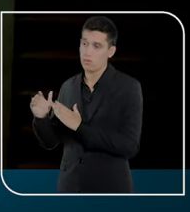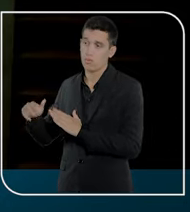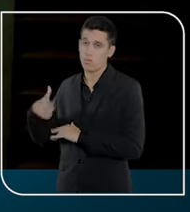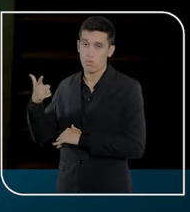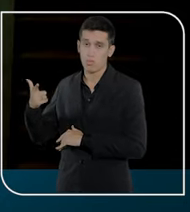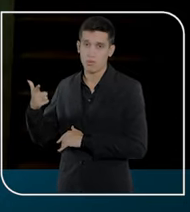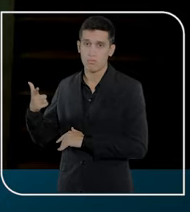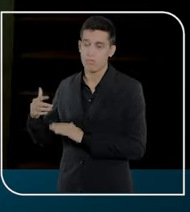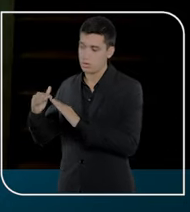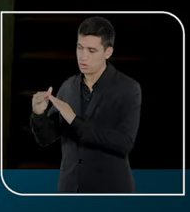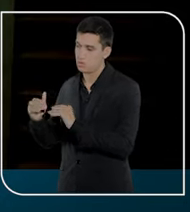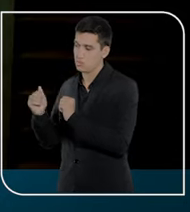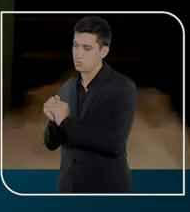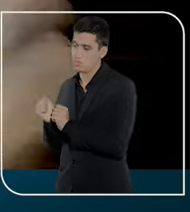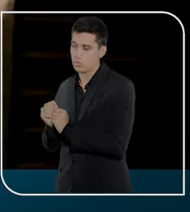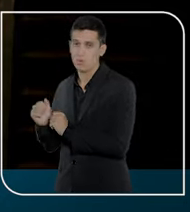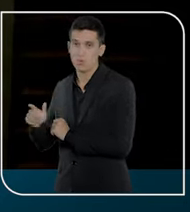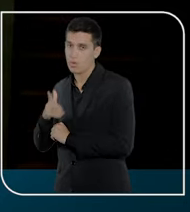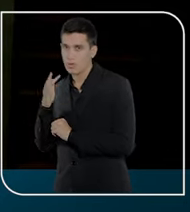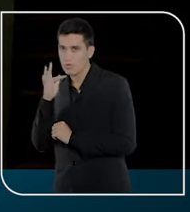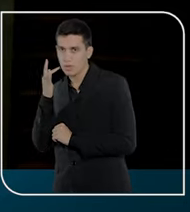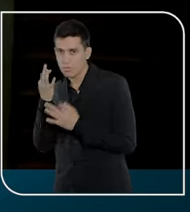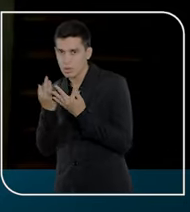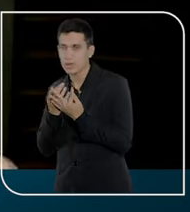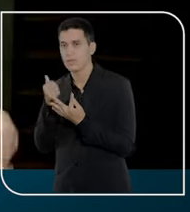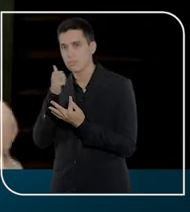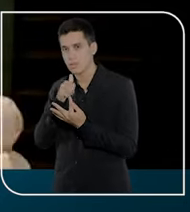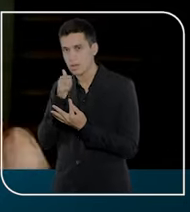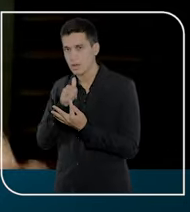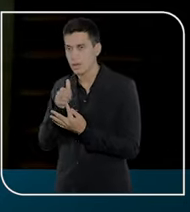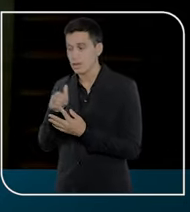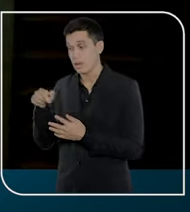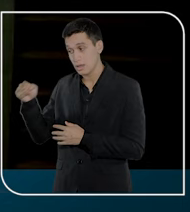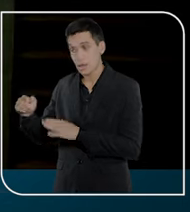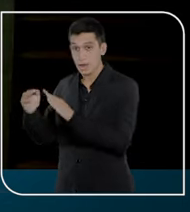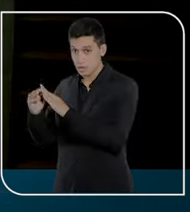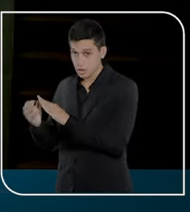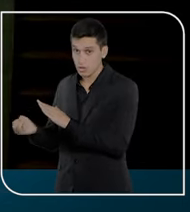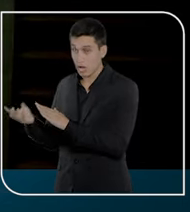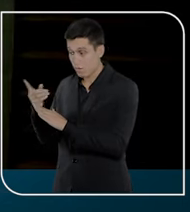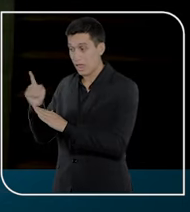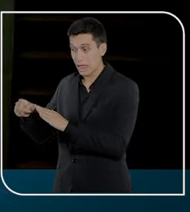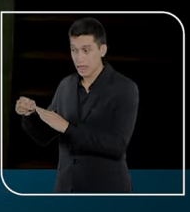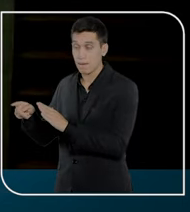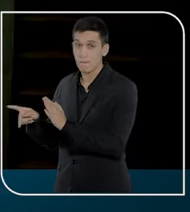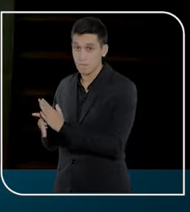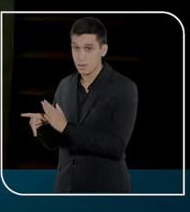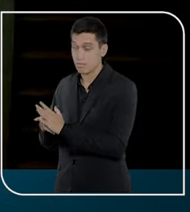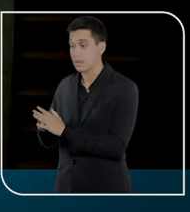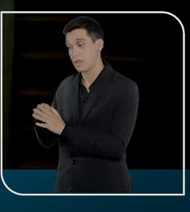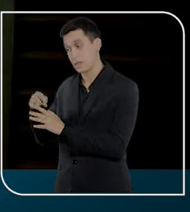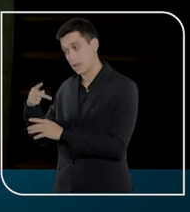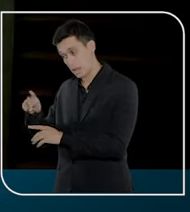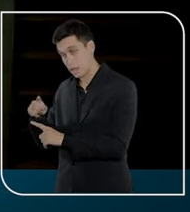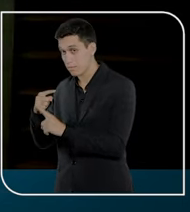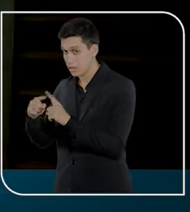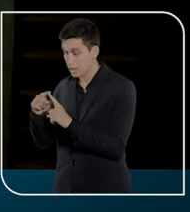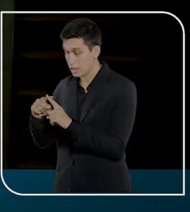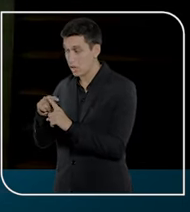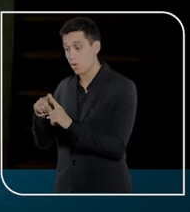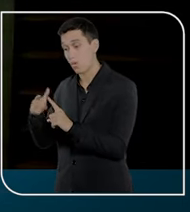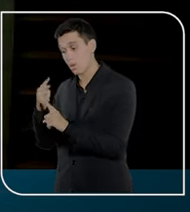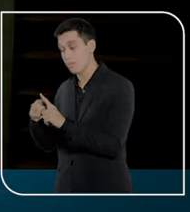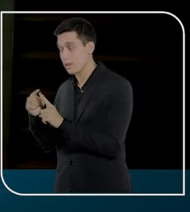família. E essa nova casa pertence metade a ele, metade à nova esposa. Quem é o devedor